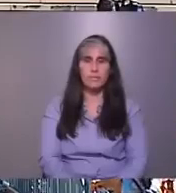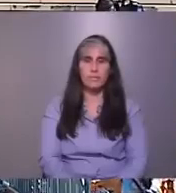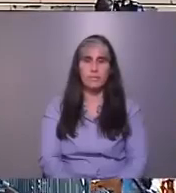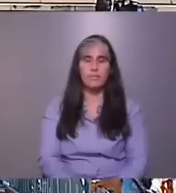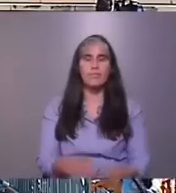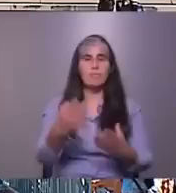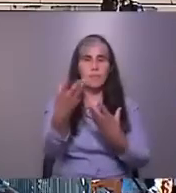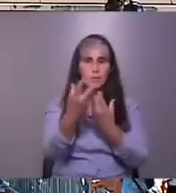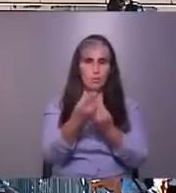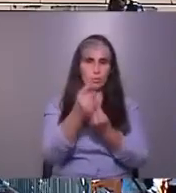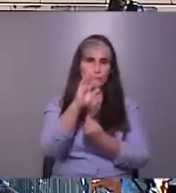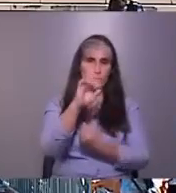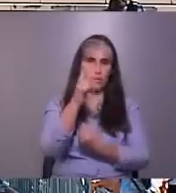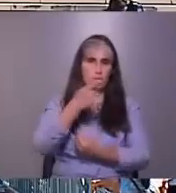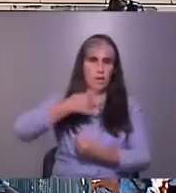Professemos juntos a nossa fé.